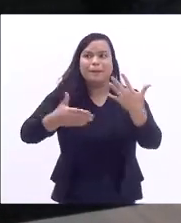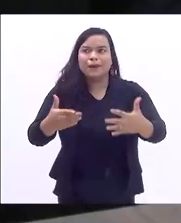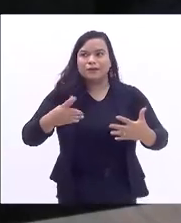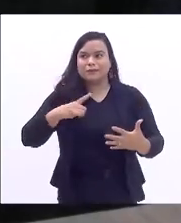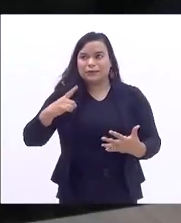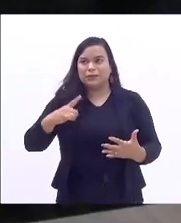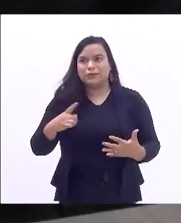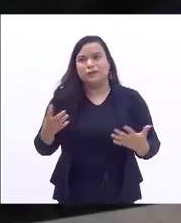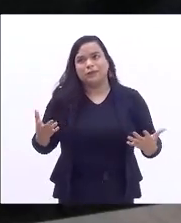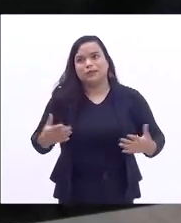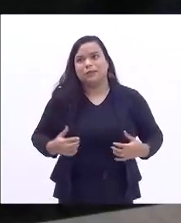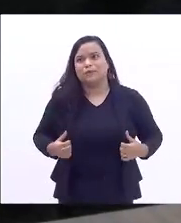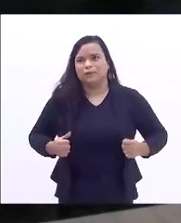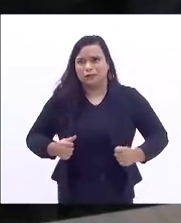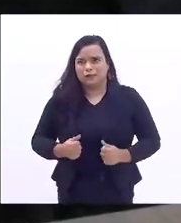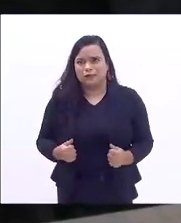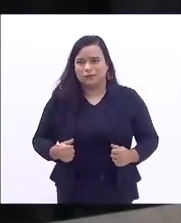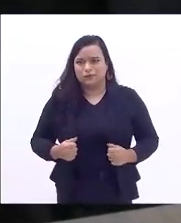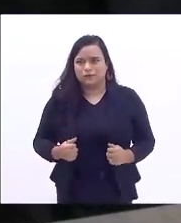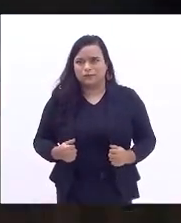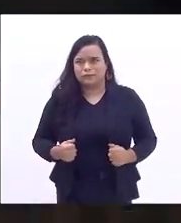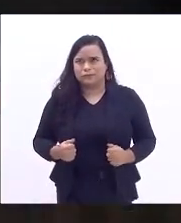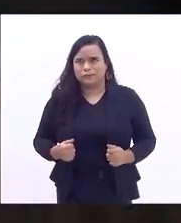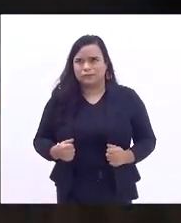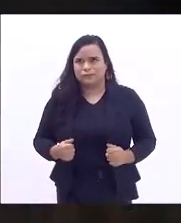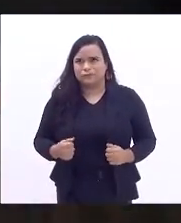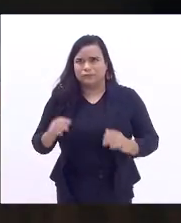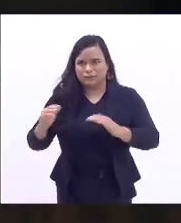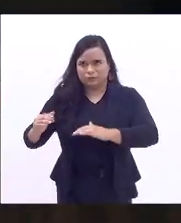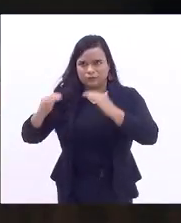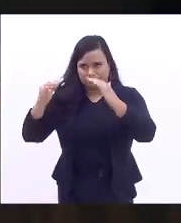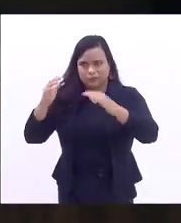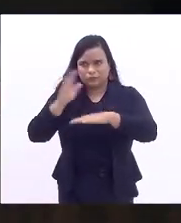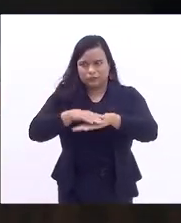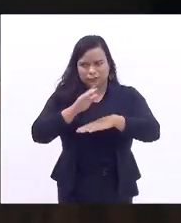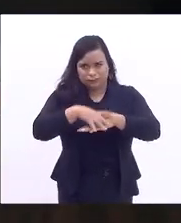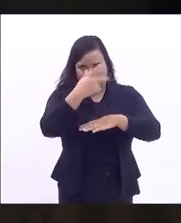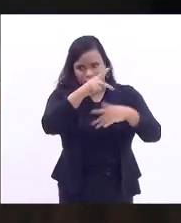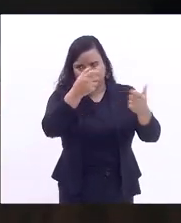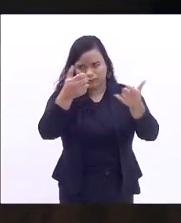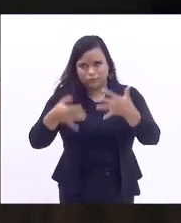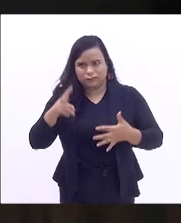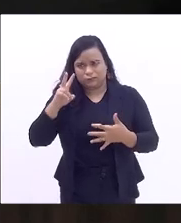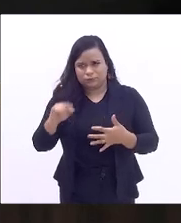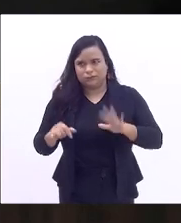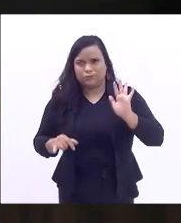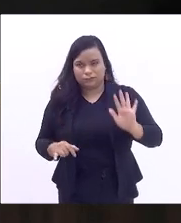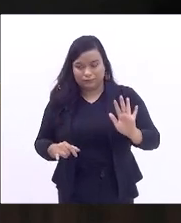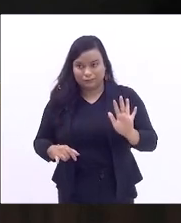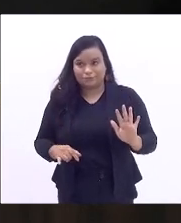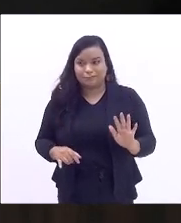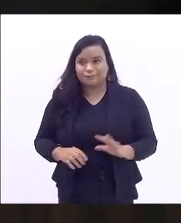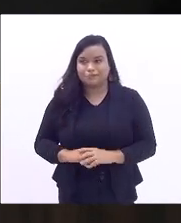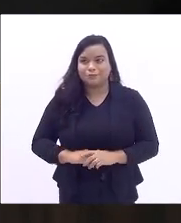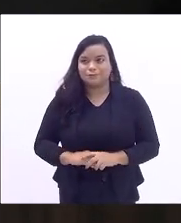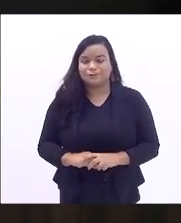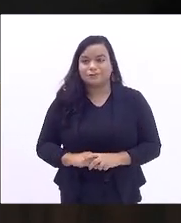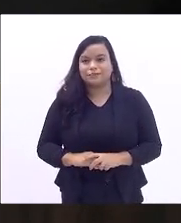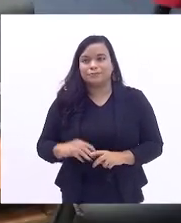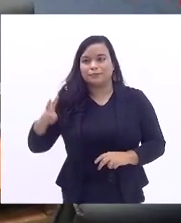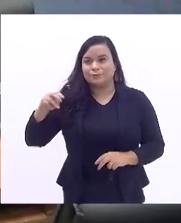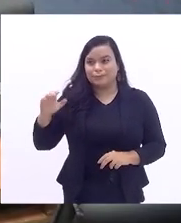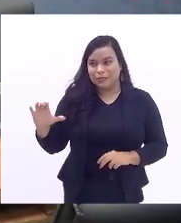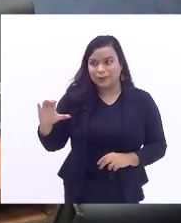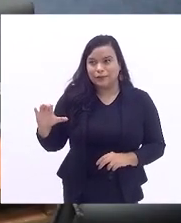eu vou silêncio falar no momento oportuno o sua colocação bate agora mesmo